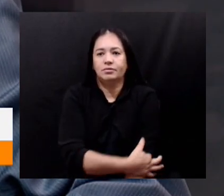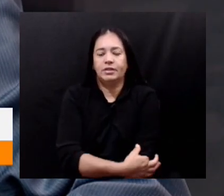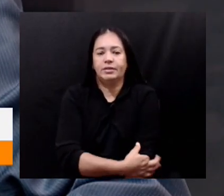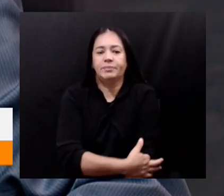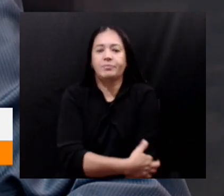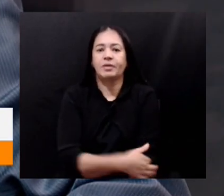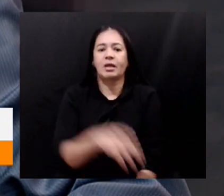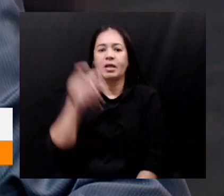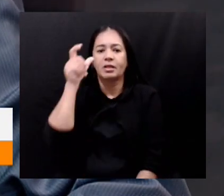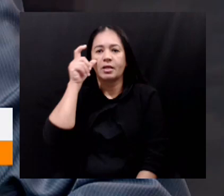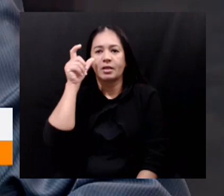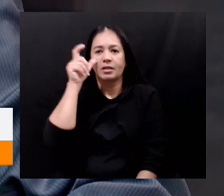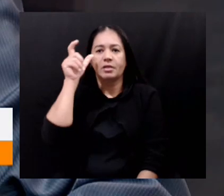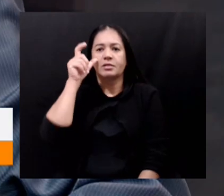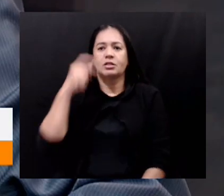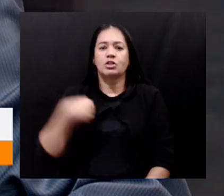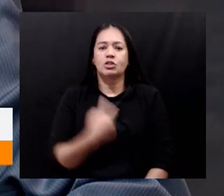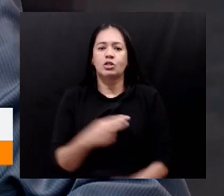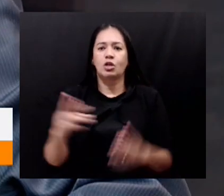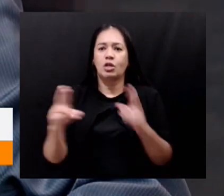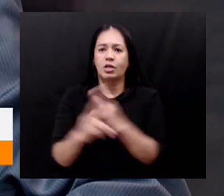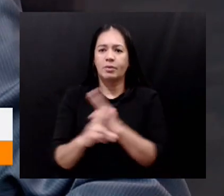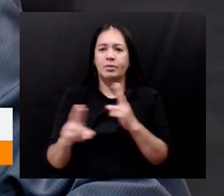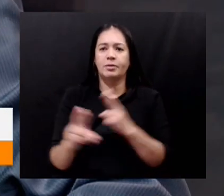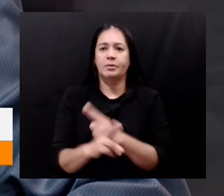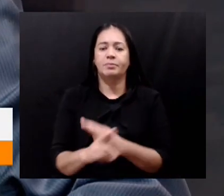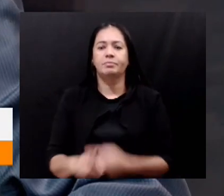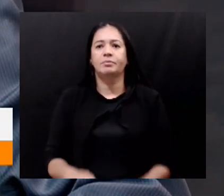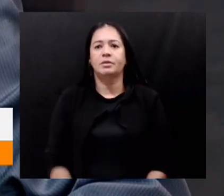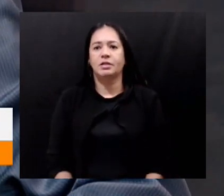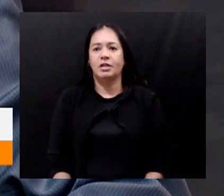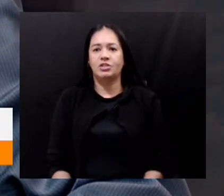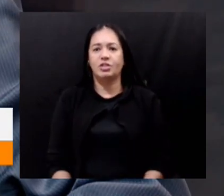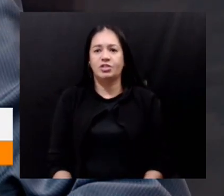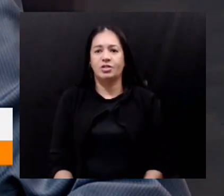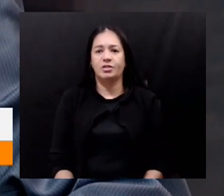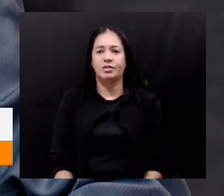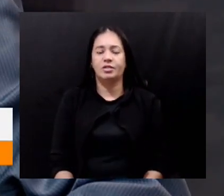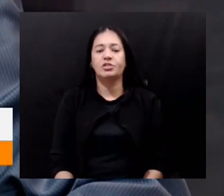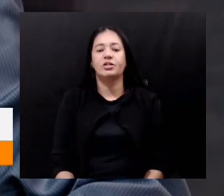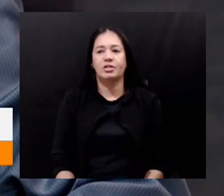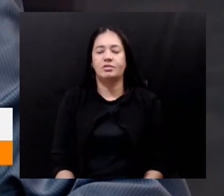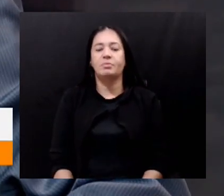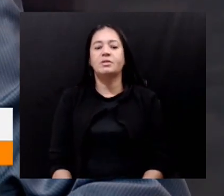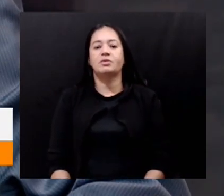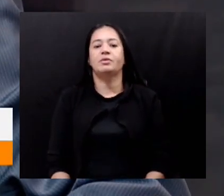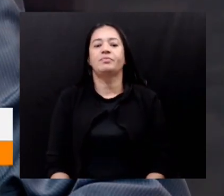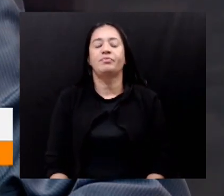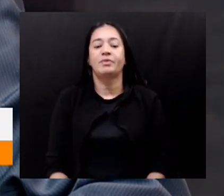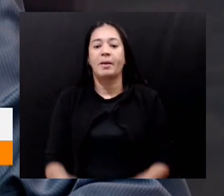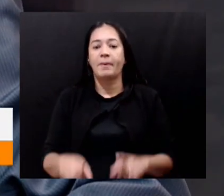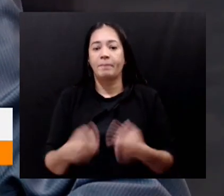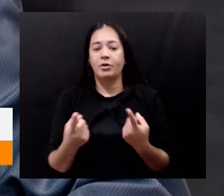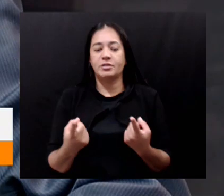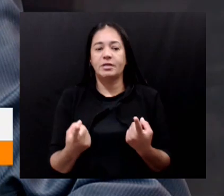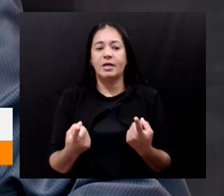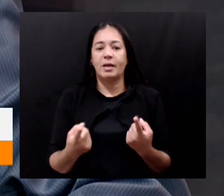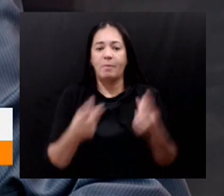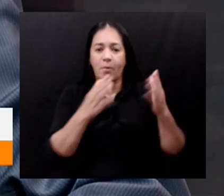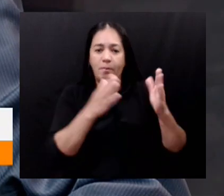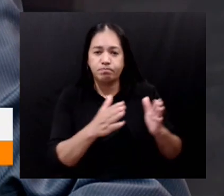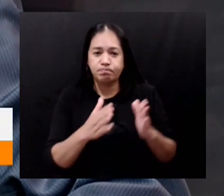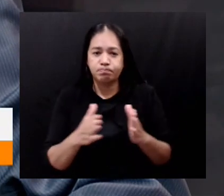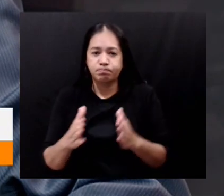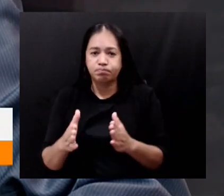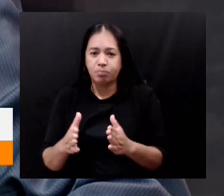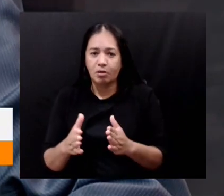tivéssemos relações, assim, cordiais Uhum, com todos os países, mas eu entendo alguns processos, né. A Europa não coloca exigência de visto,